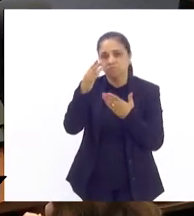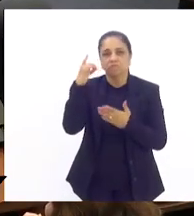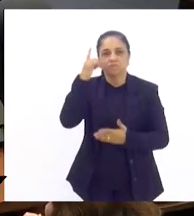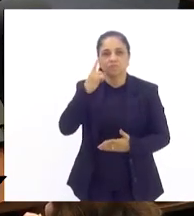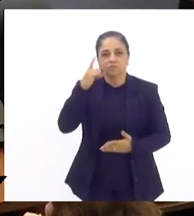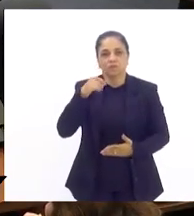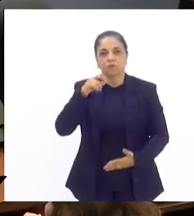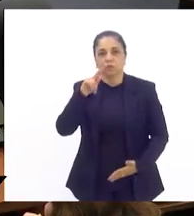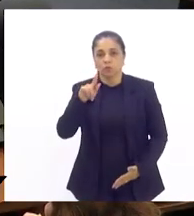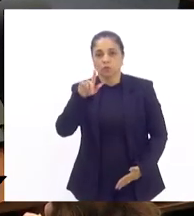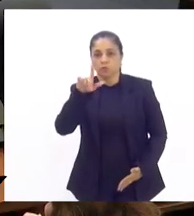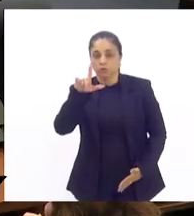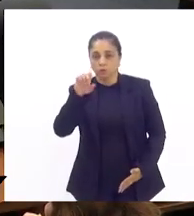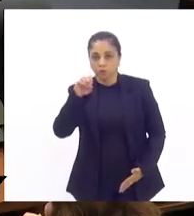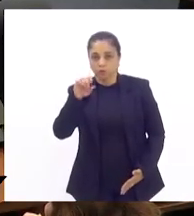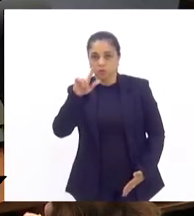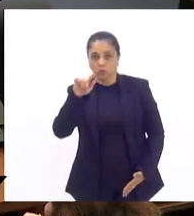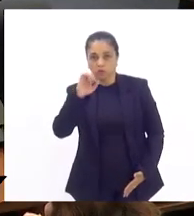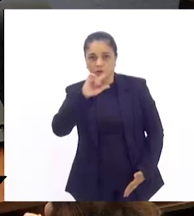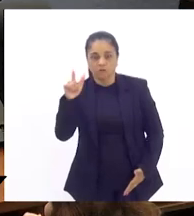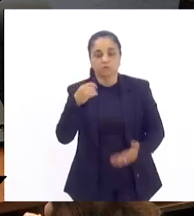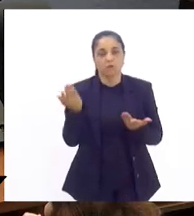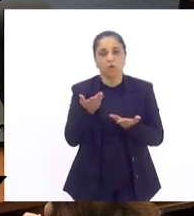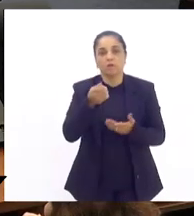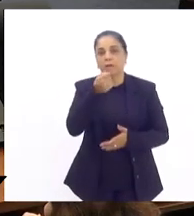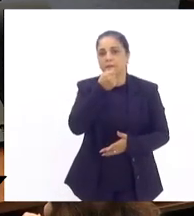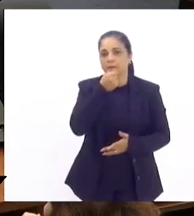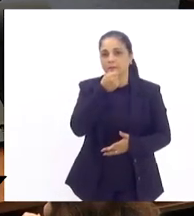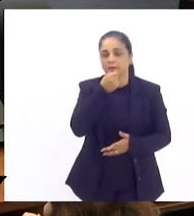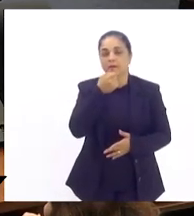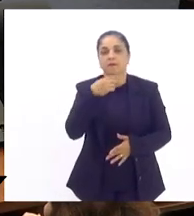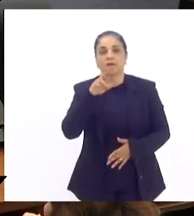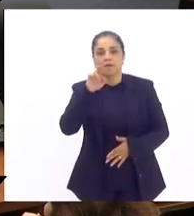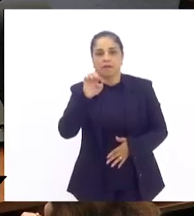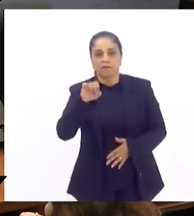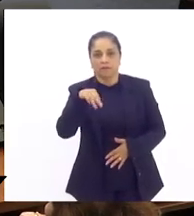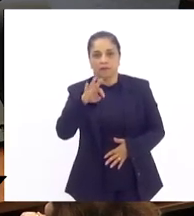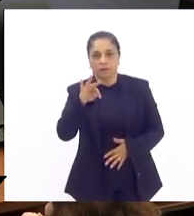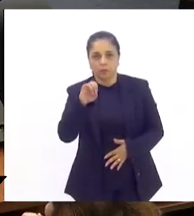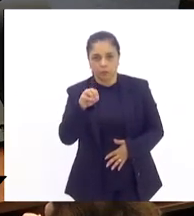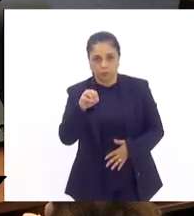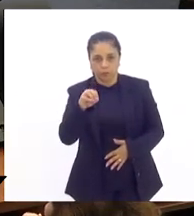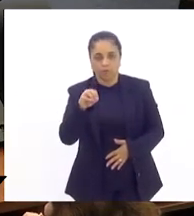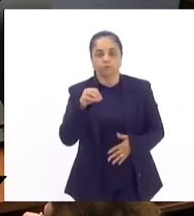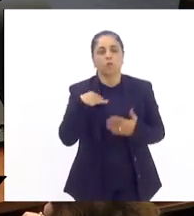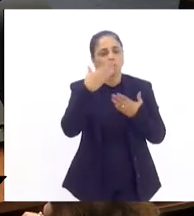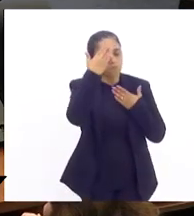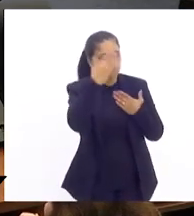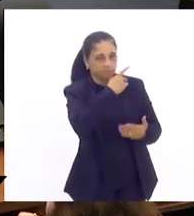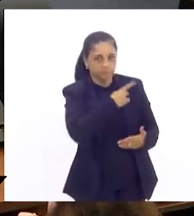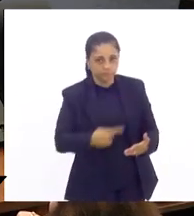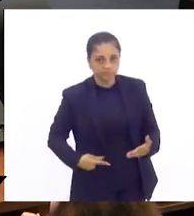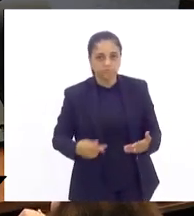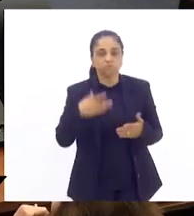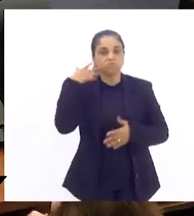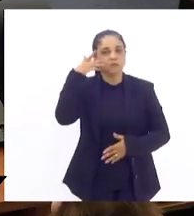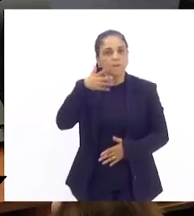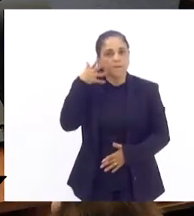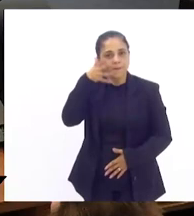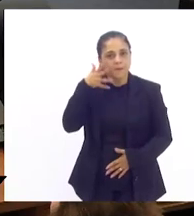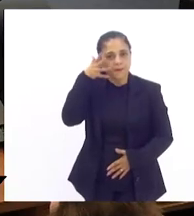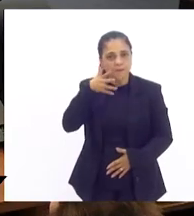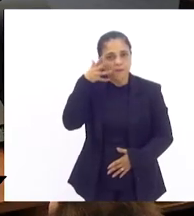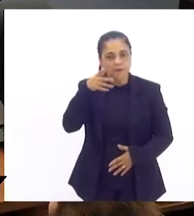agora a palavra para o deputado Renato Machado. Por favor, Renato. Obrigado, presidente. Eu vou direcionar minha fala agora